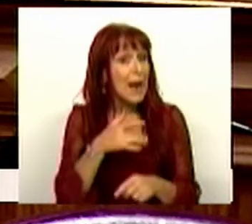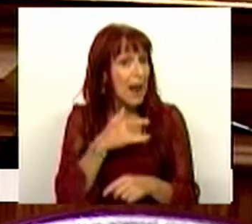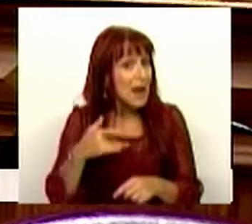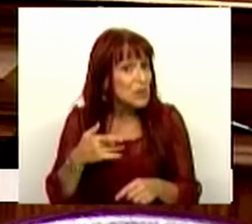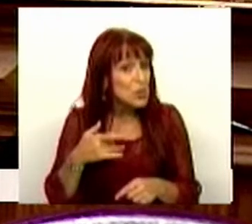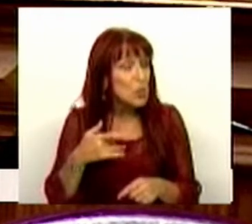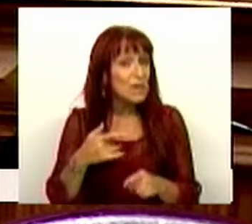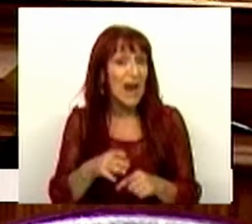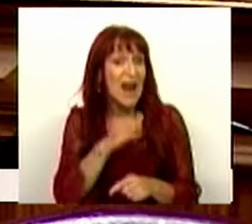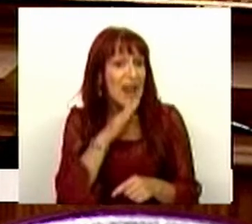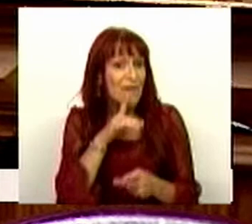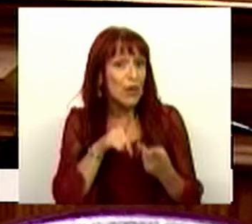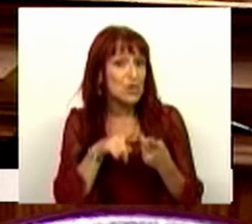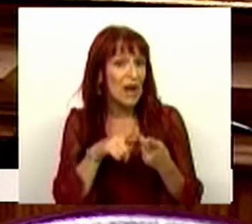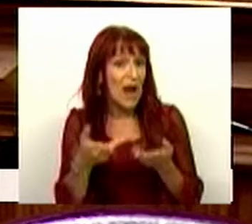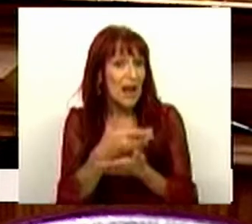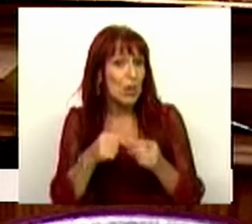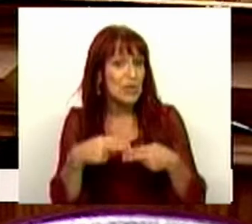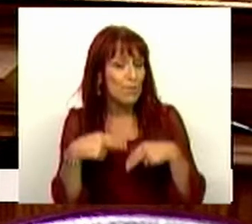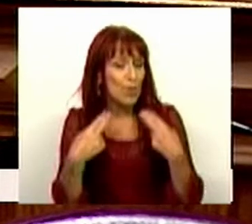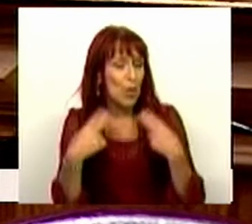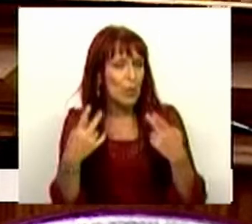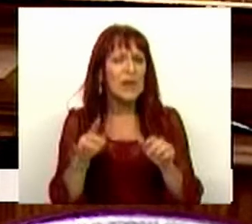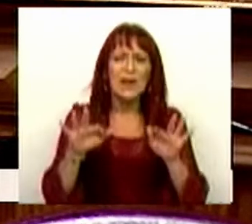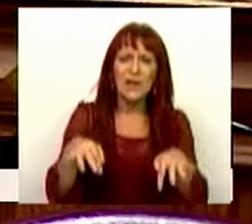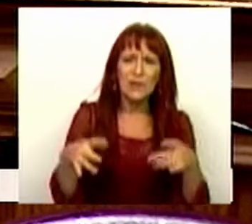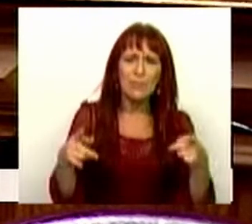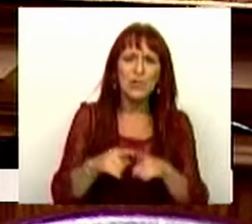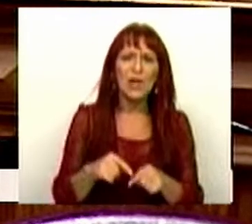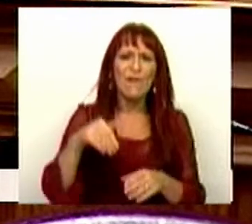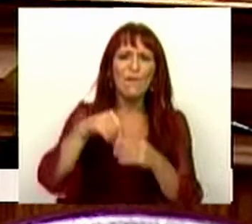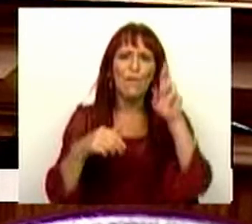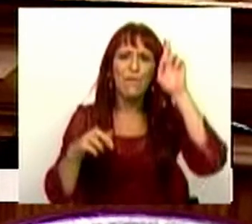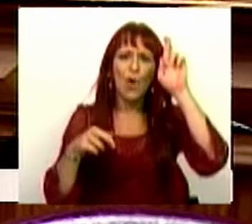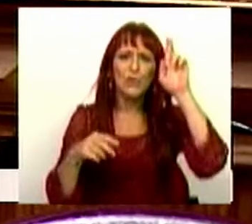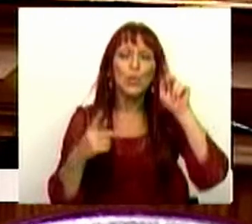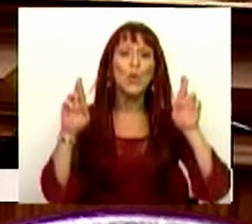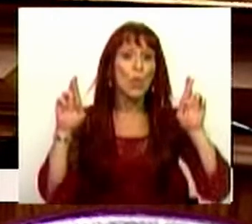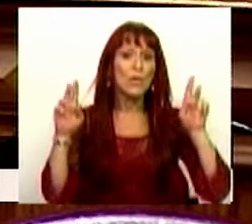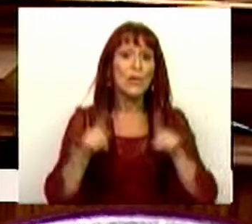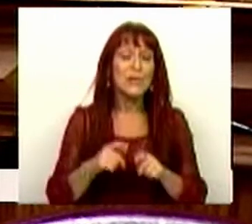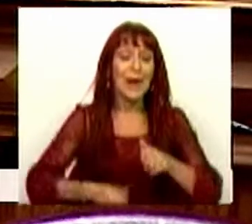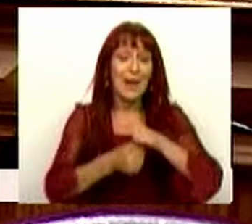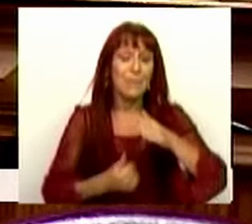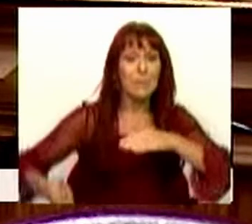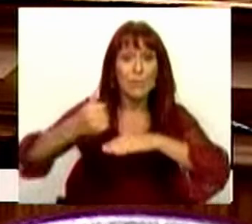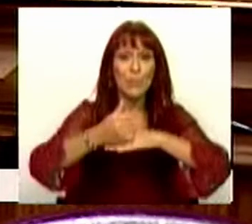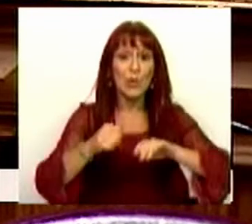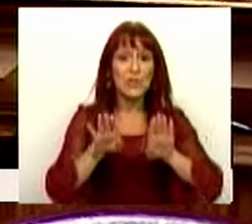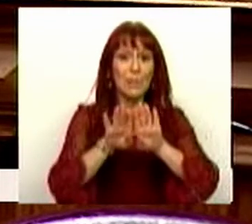saúde, na ferrovia, nas relações fronteiriças. E termino com um voto. Que a Cimeira Ibérica, que se